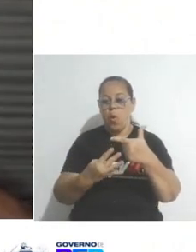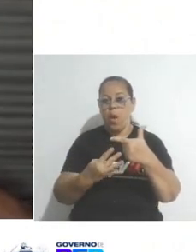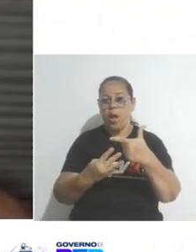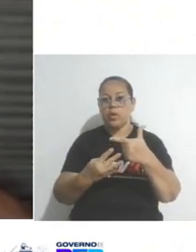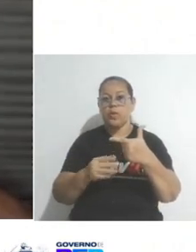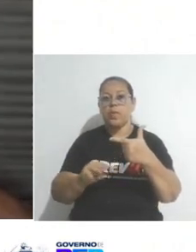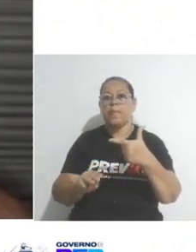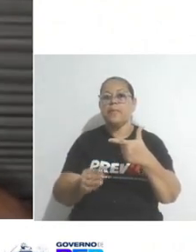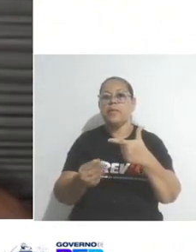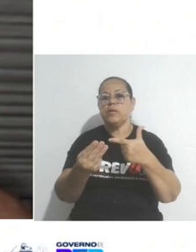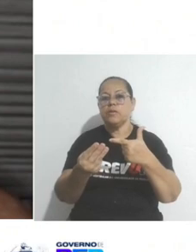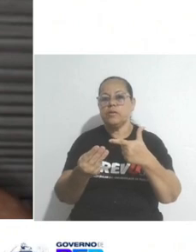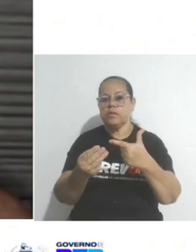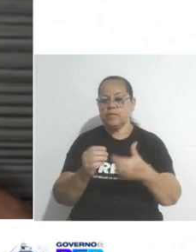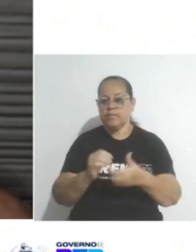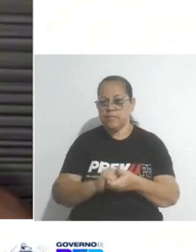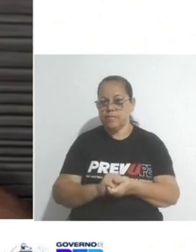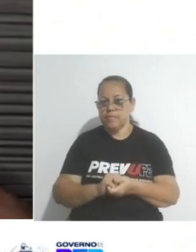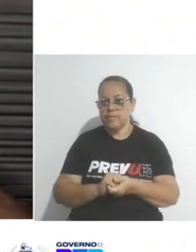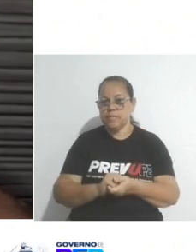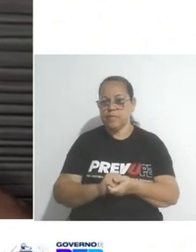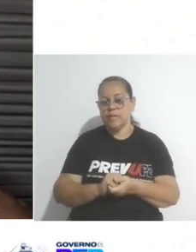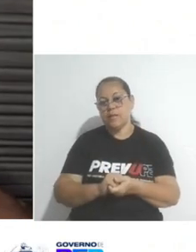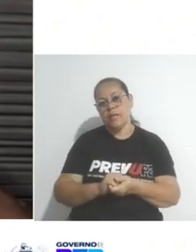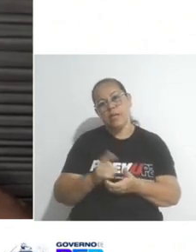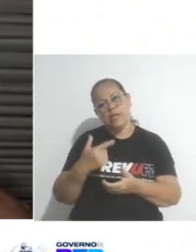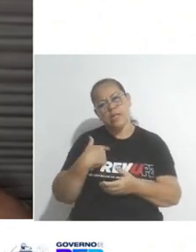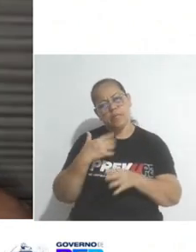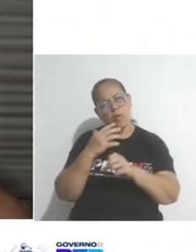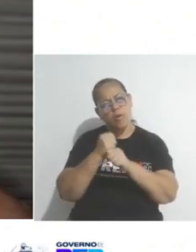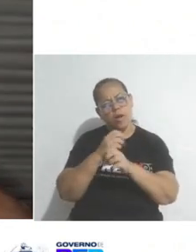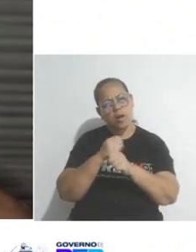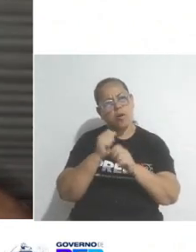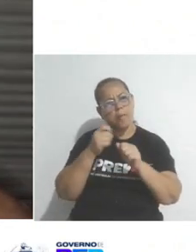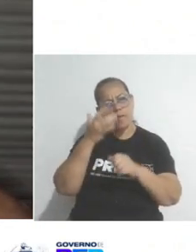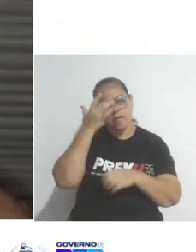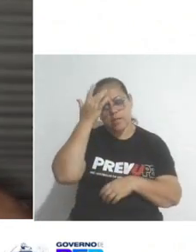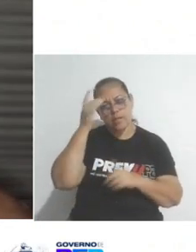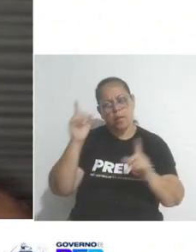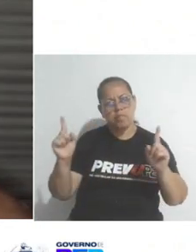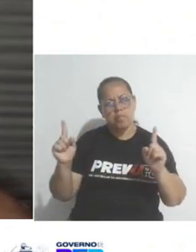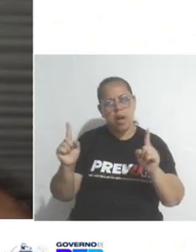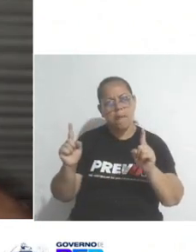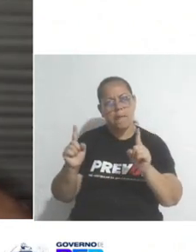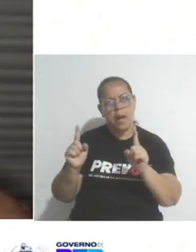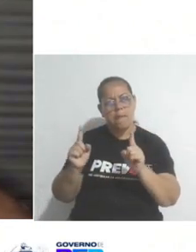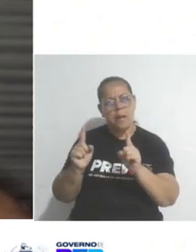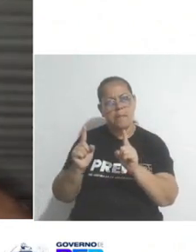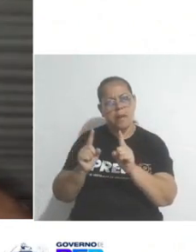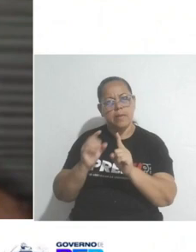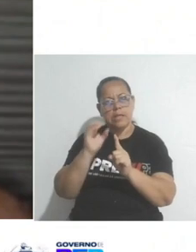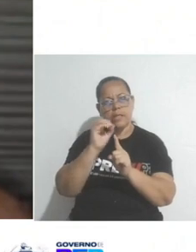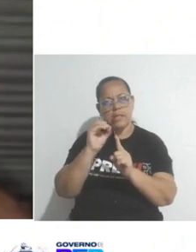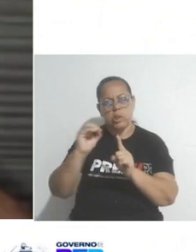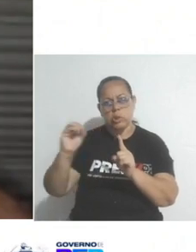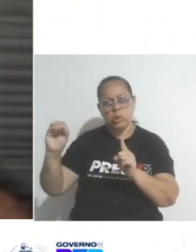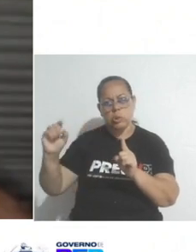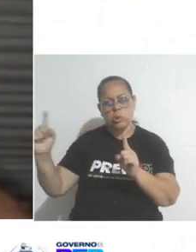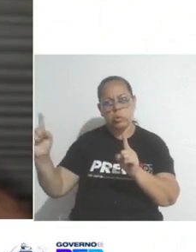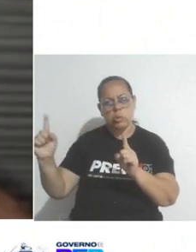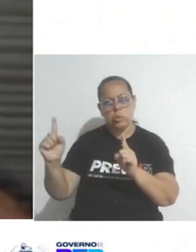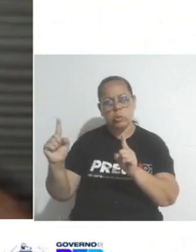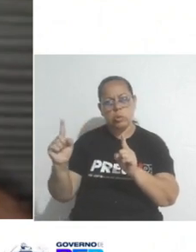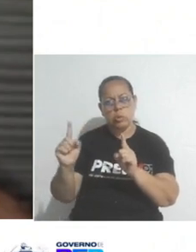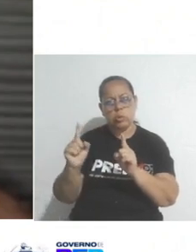aqui para facilitar o meu cálculo eu posso sair eliminando os zeros um para cima um de